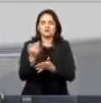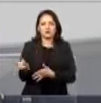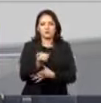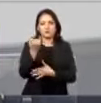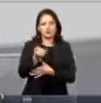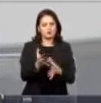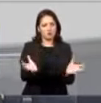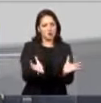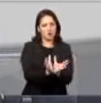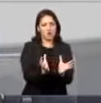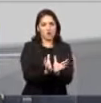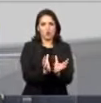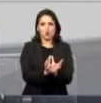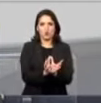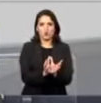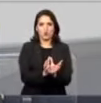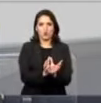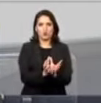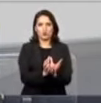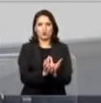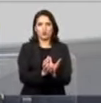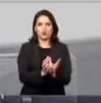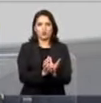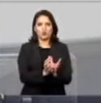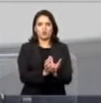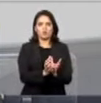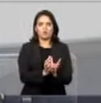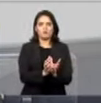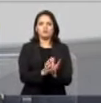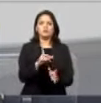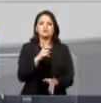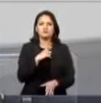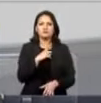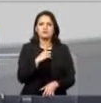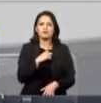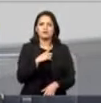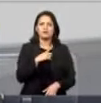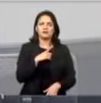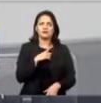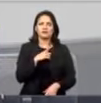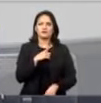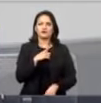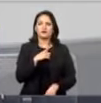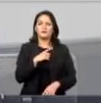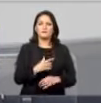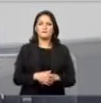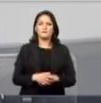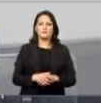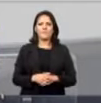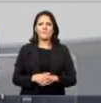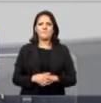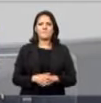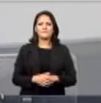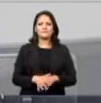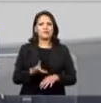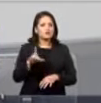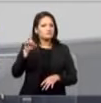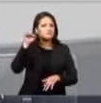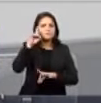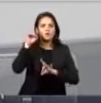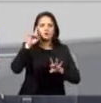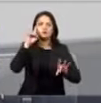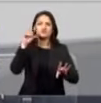categoria que nos traz apenas em nosso cotidiano, com total